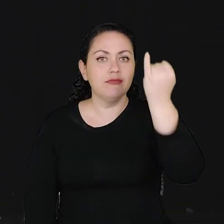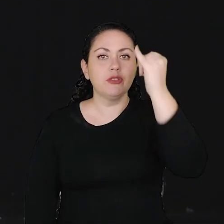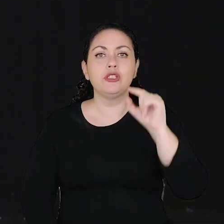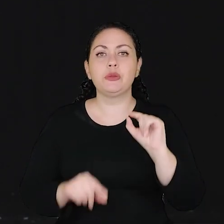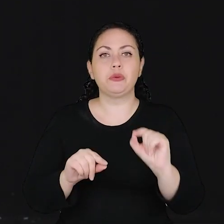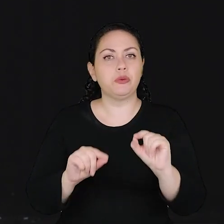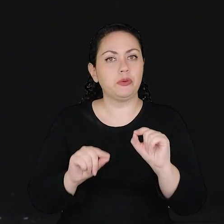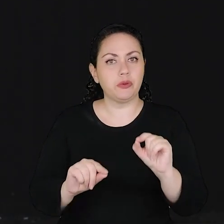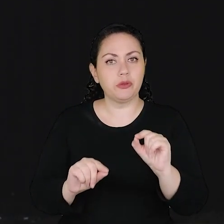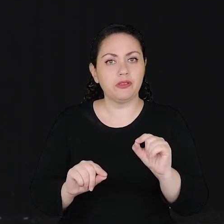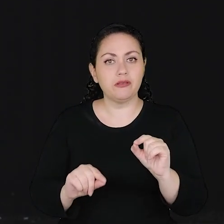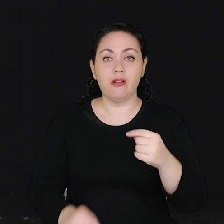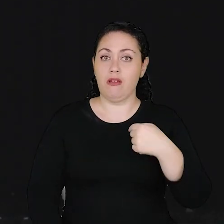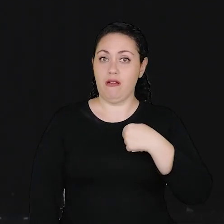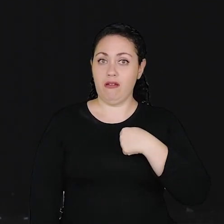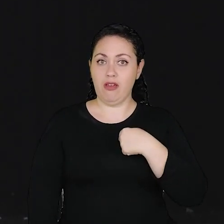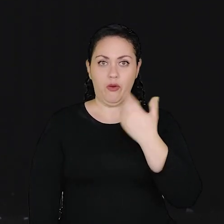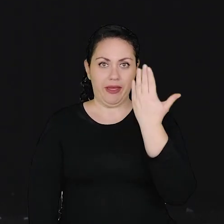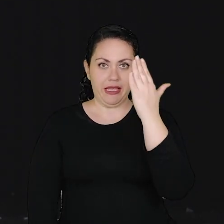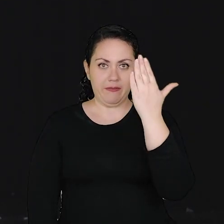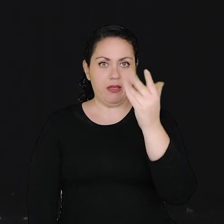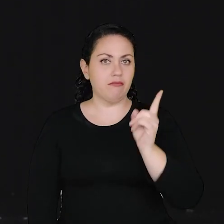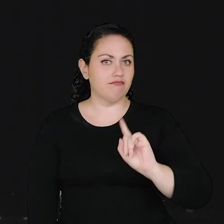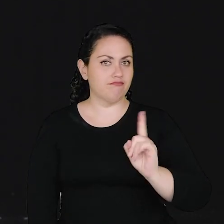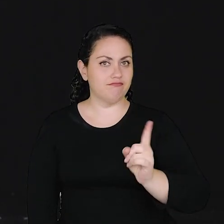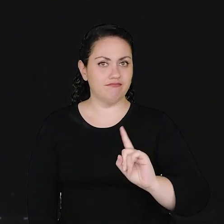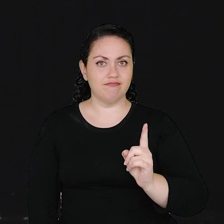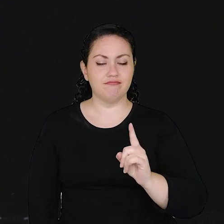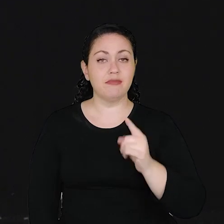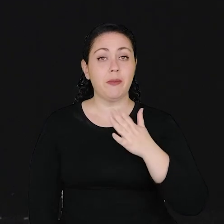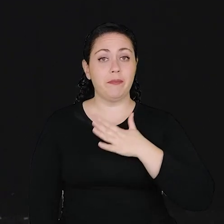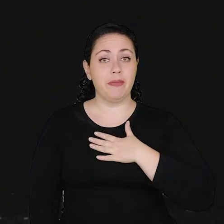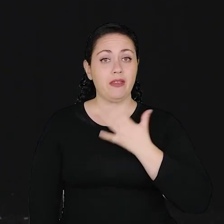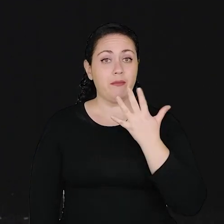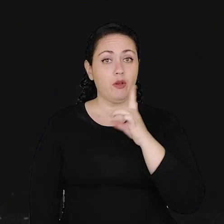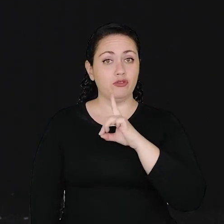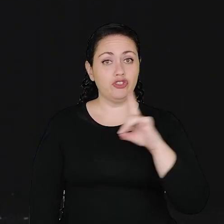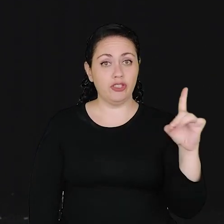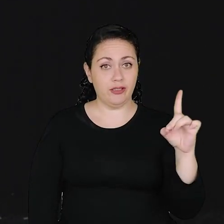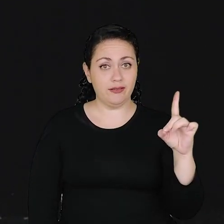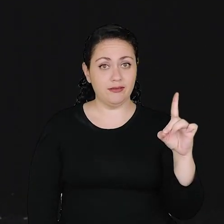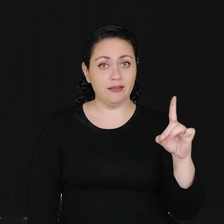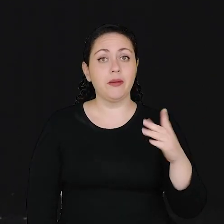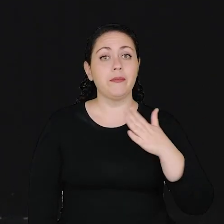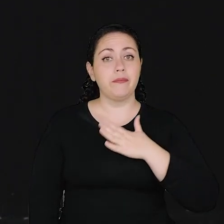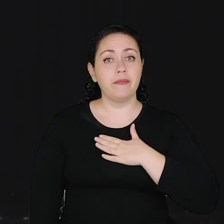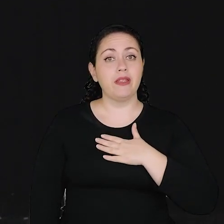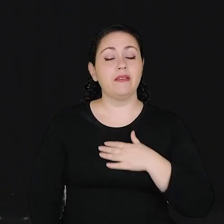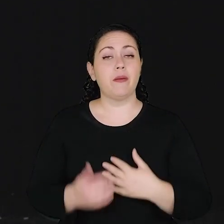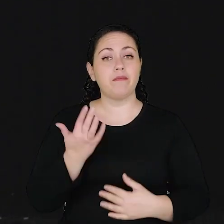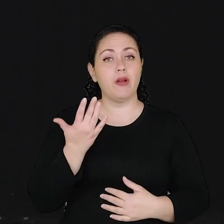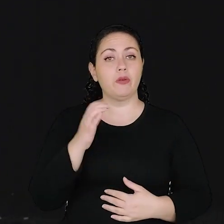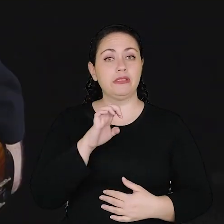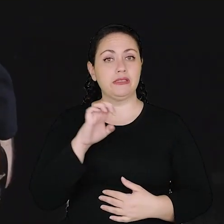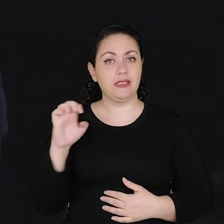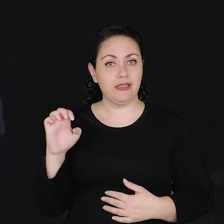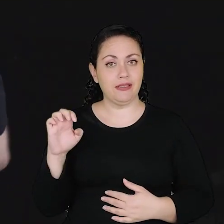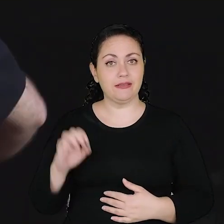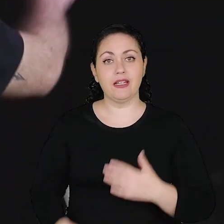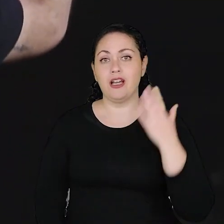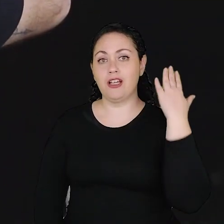muito importante, gente. Eu não sou o espelho de vocês. Essa é a minha mão direita e essa é a minha